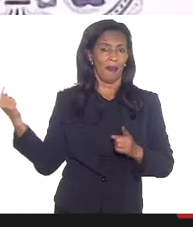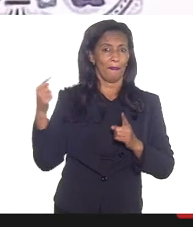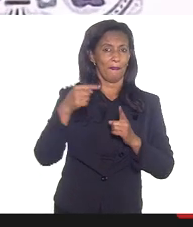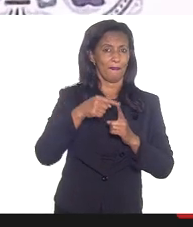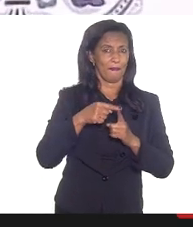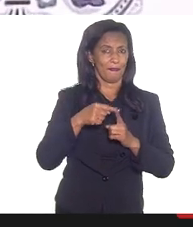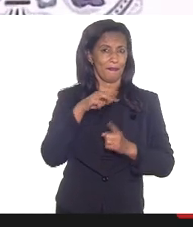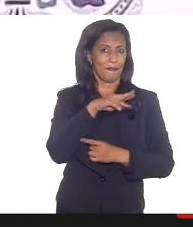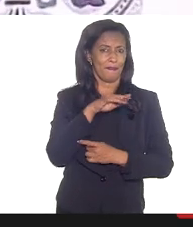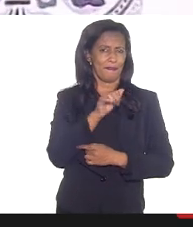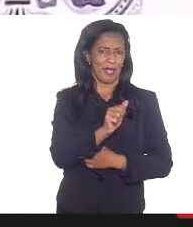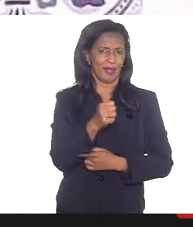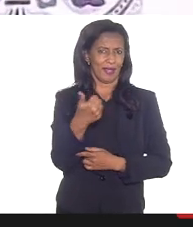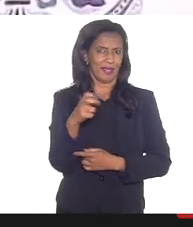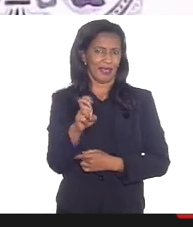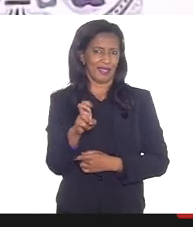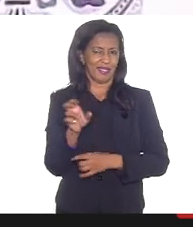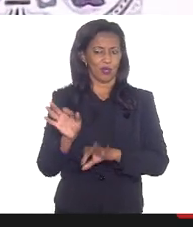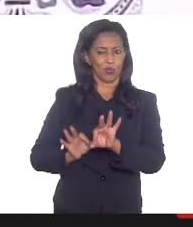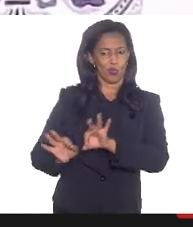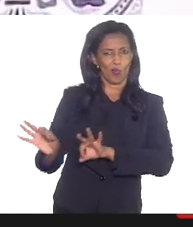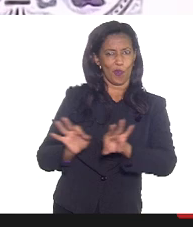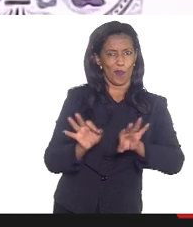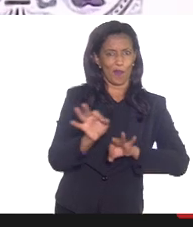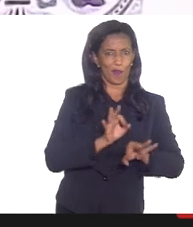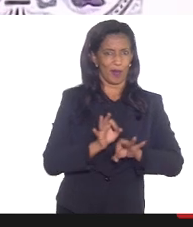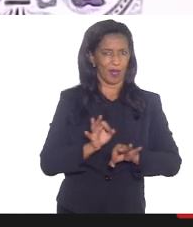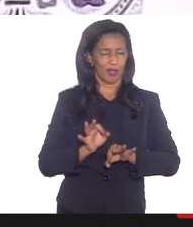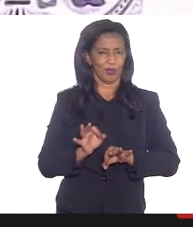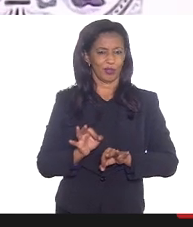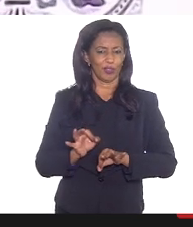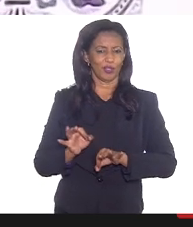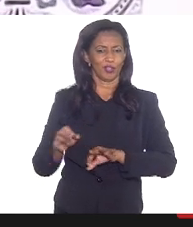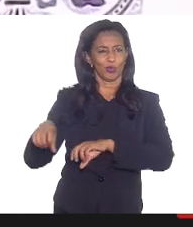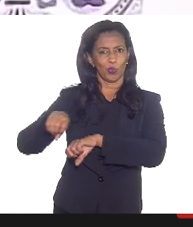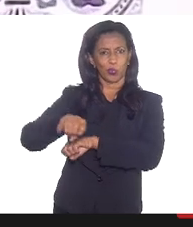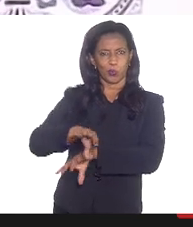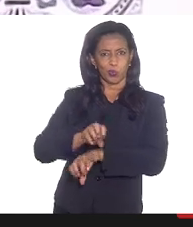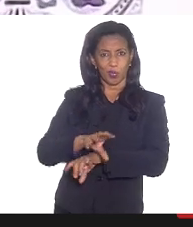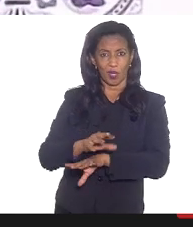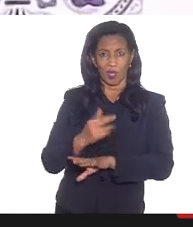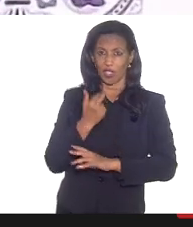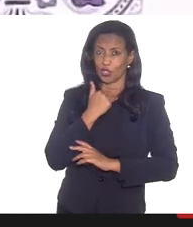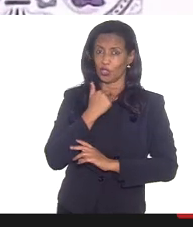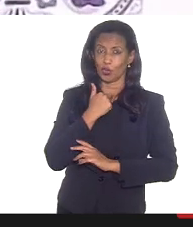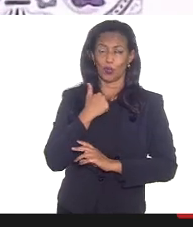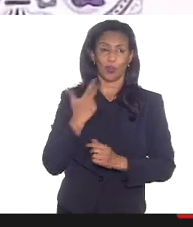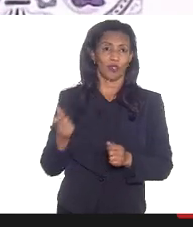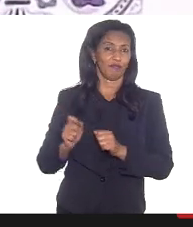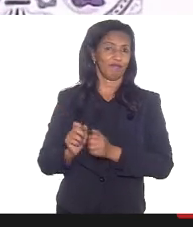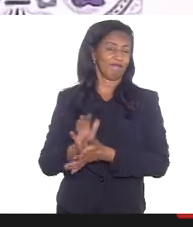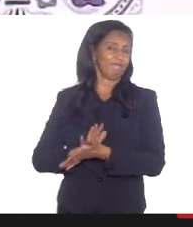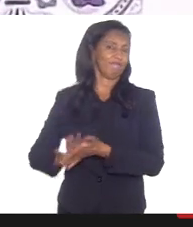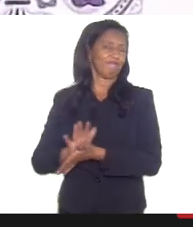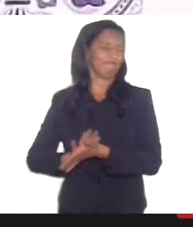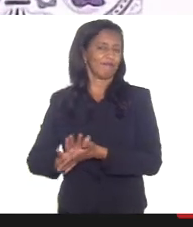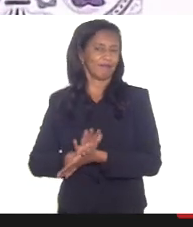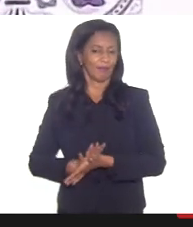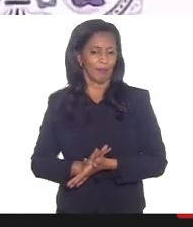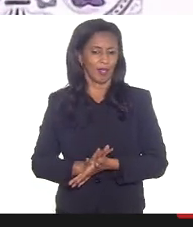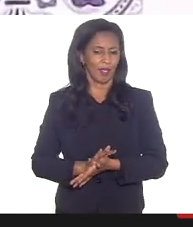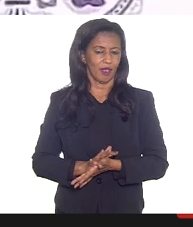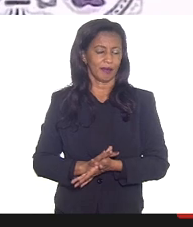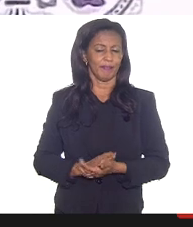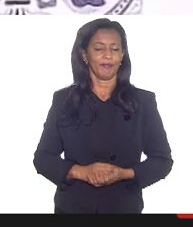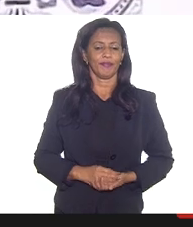Nacional de Educação. Então, a gente tem um Plano Nacional de Educação e a gente não pode ir contra ele, né? Nessa questão dessa